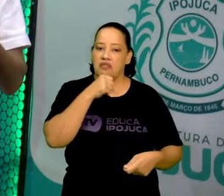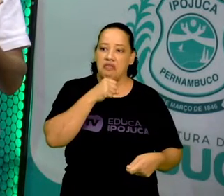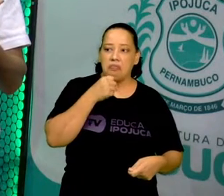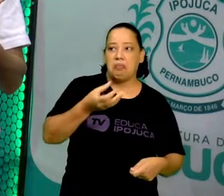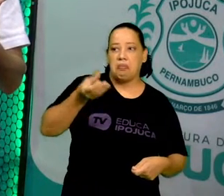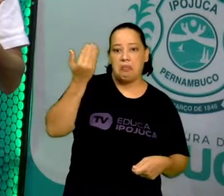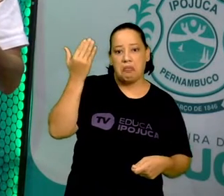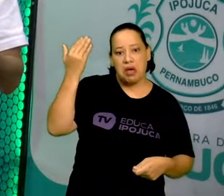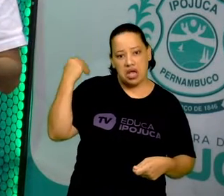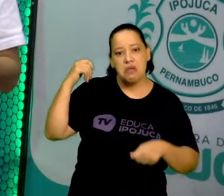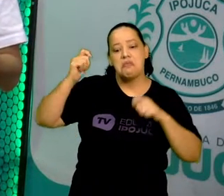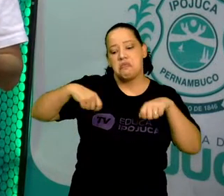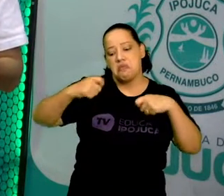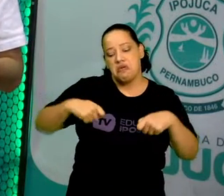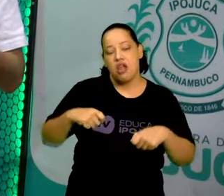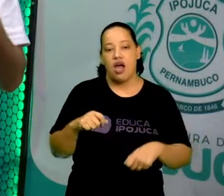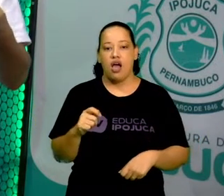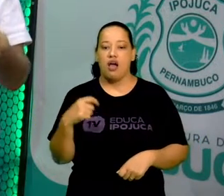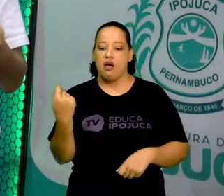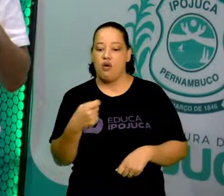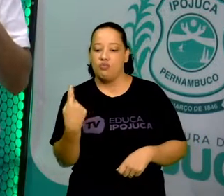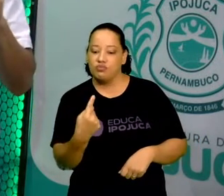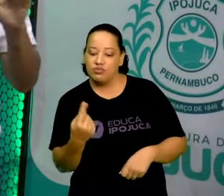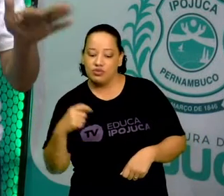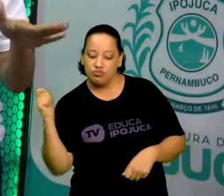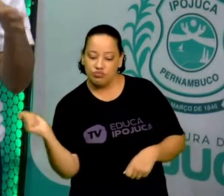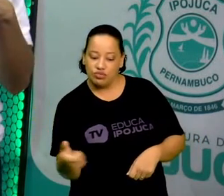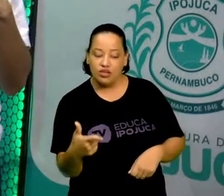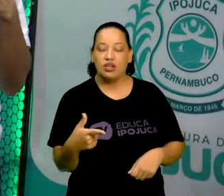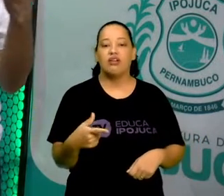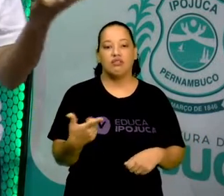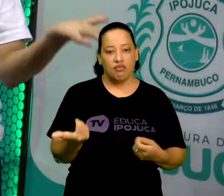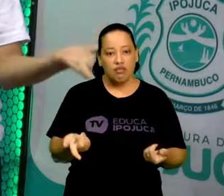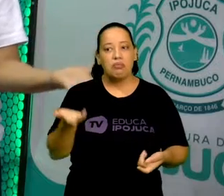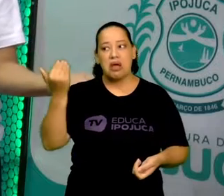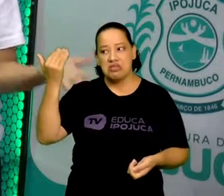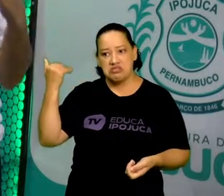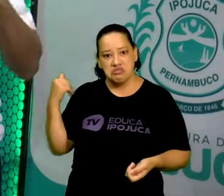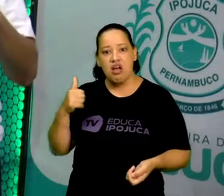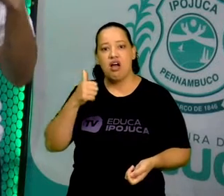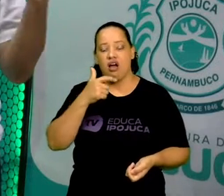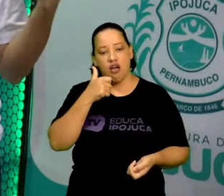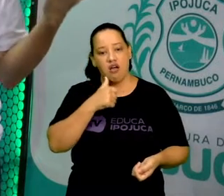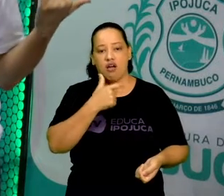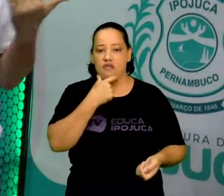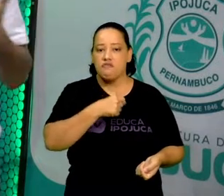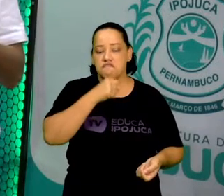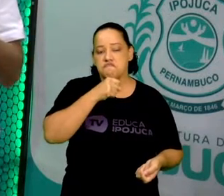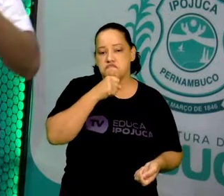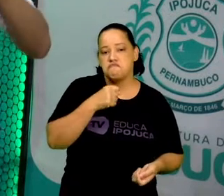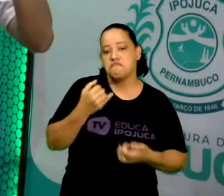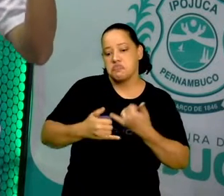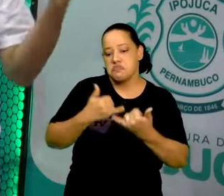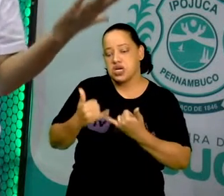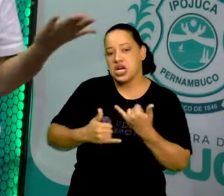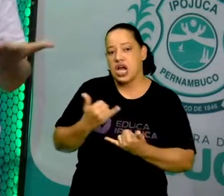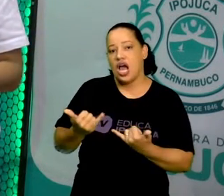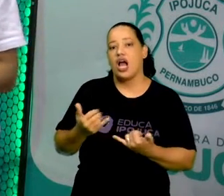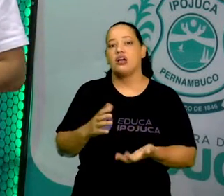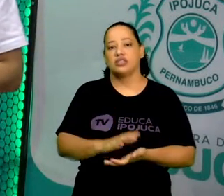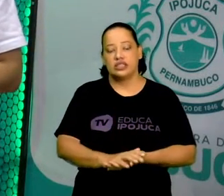eles também já pulavam eu só estou inventando Como brincar de amarelinha para se divertir e ao pular já está